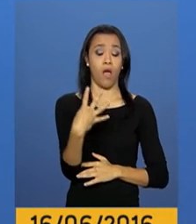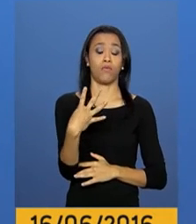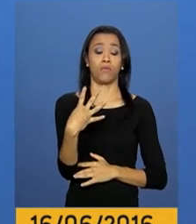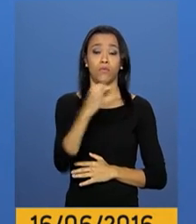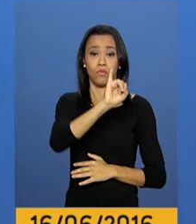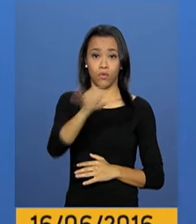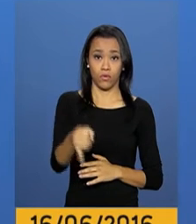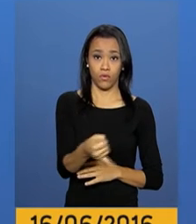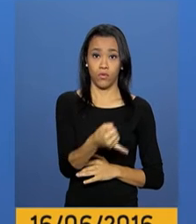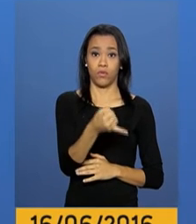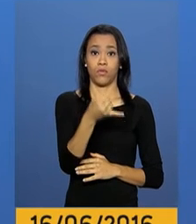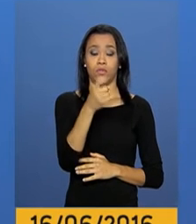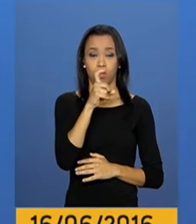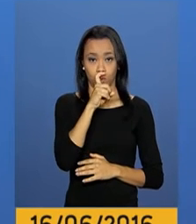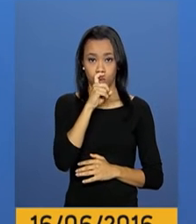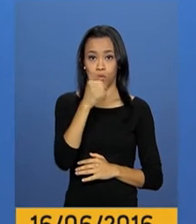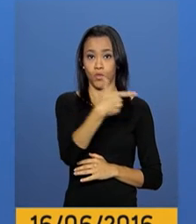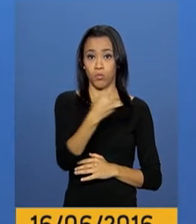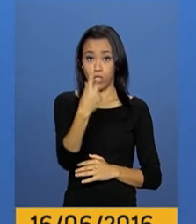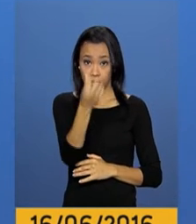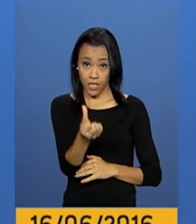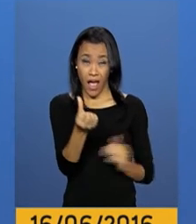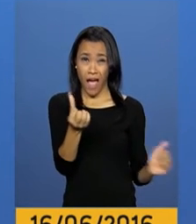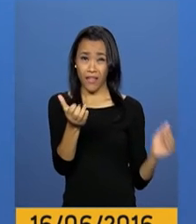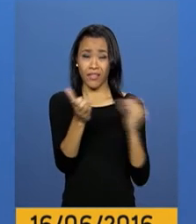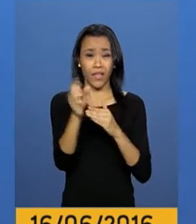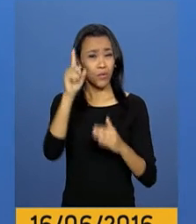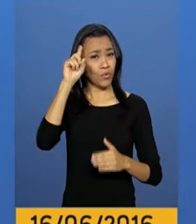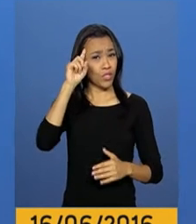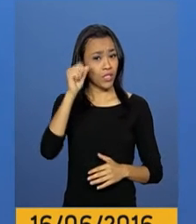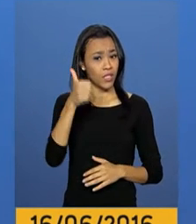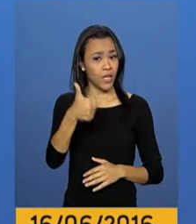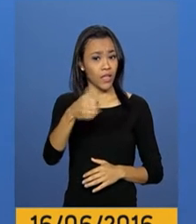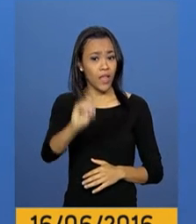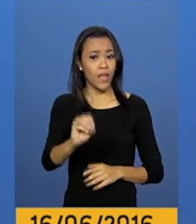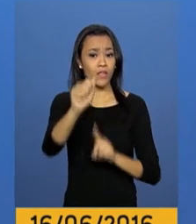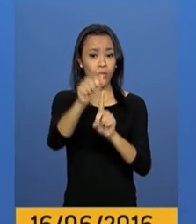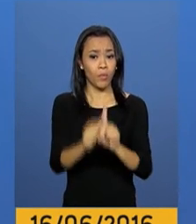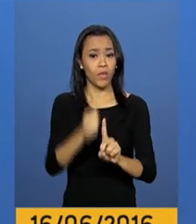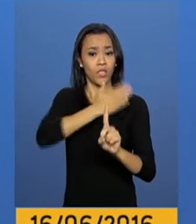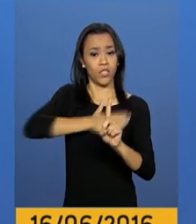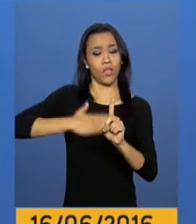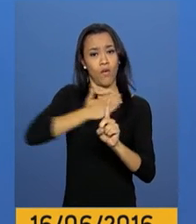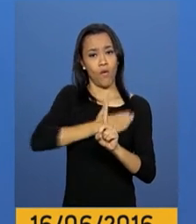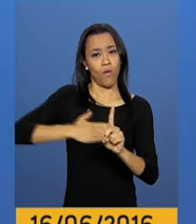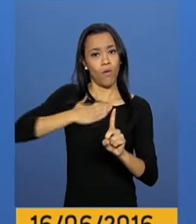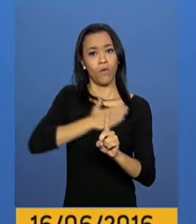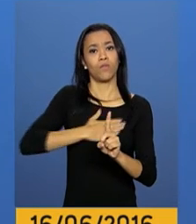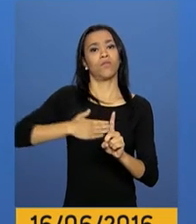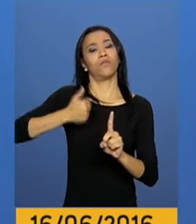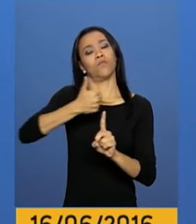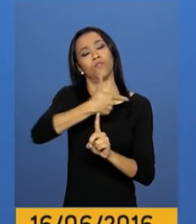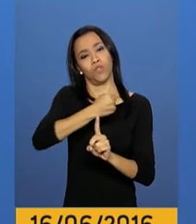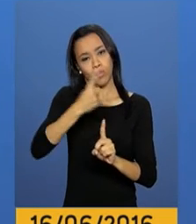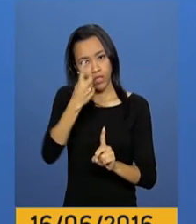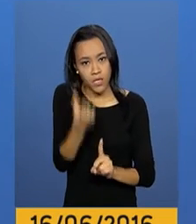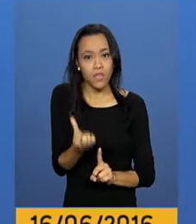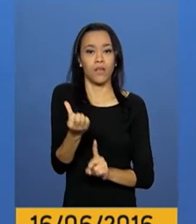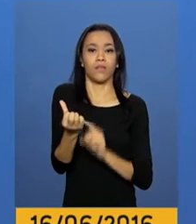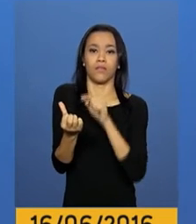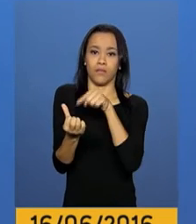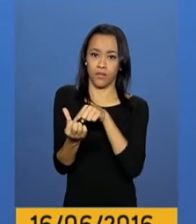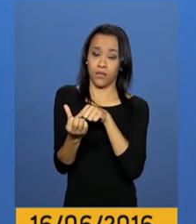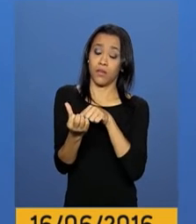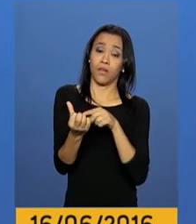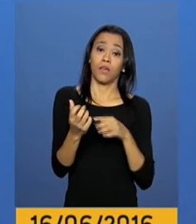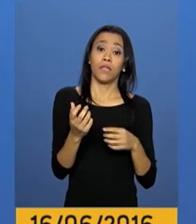julho de 2016 até o dia 10 de agosto de 2016. E,